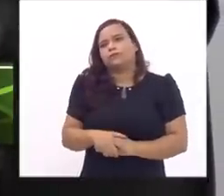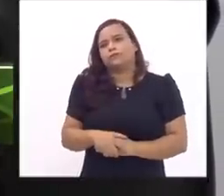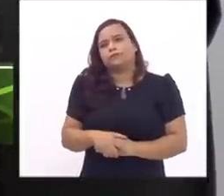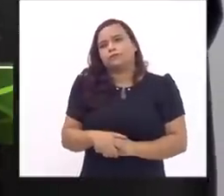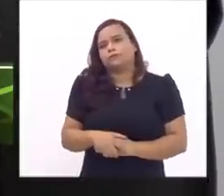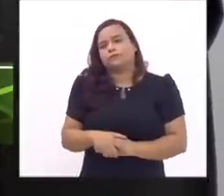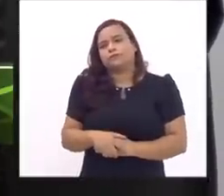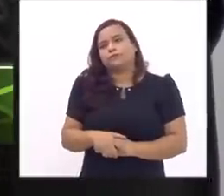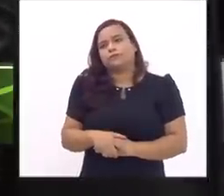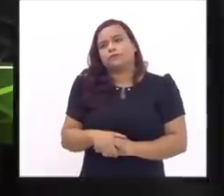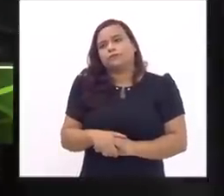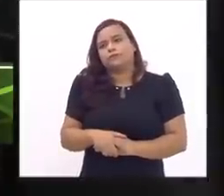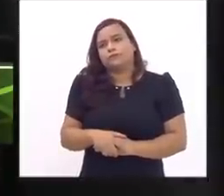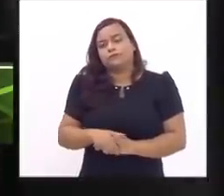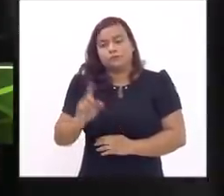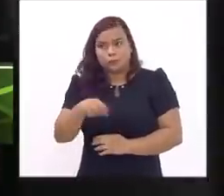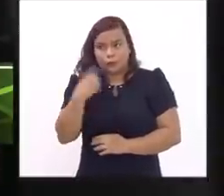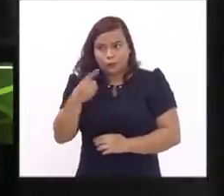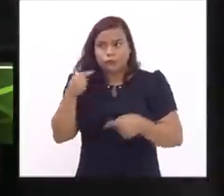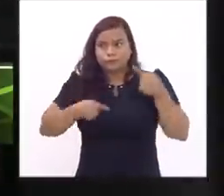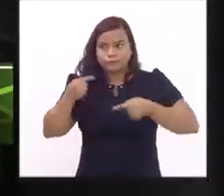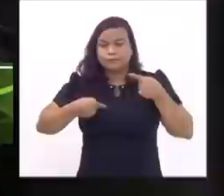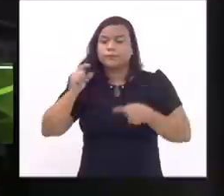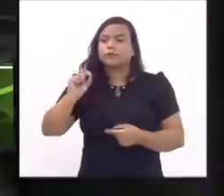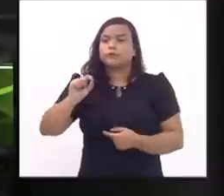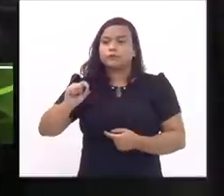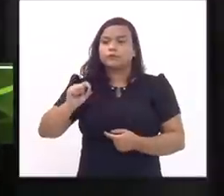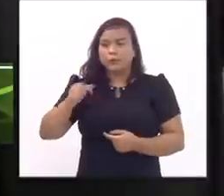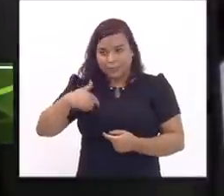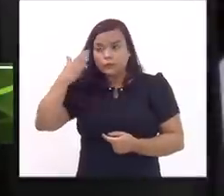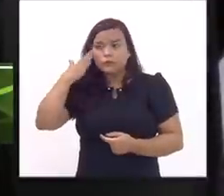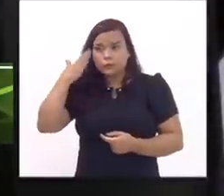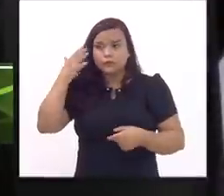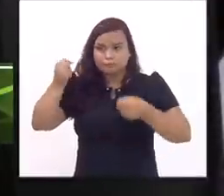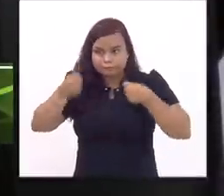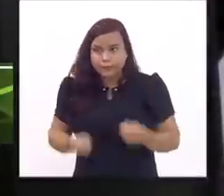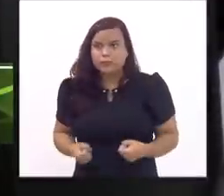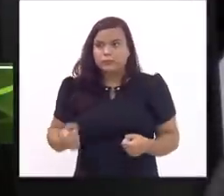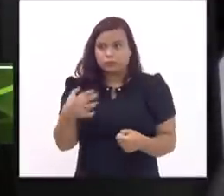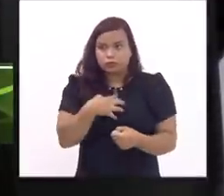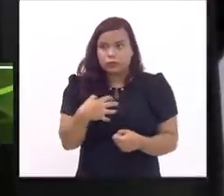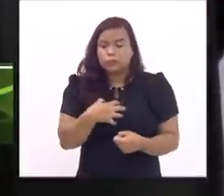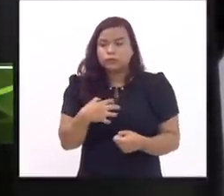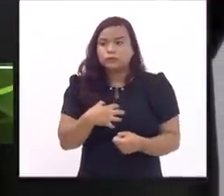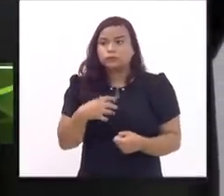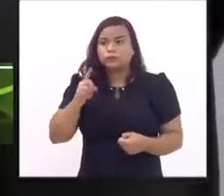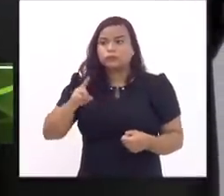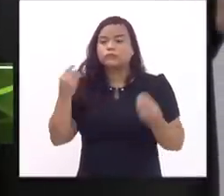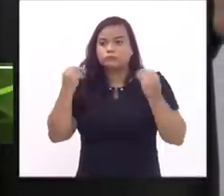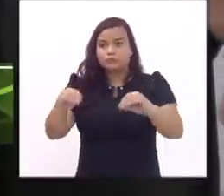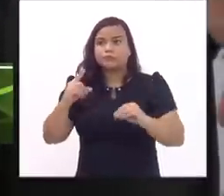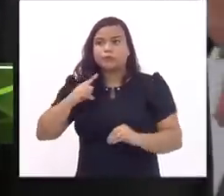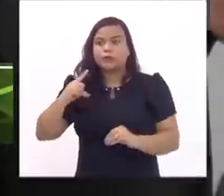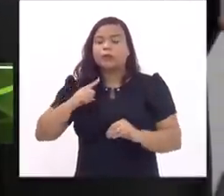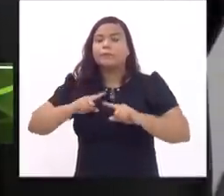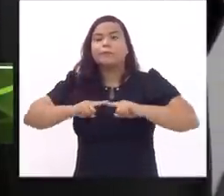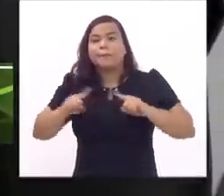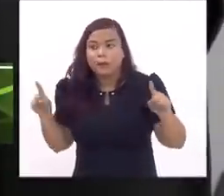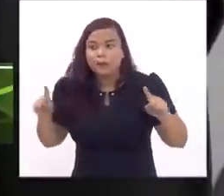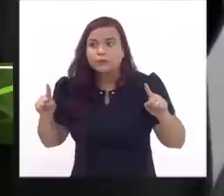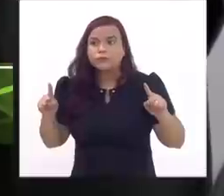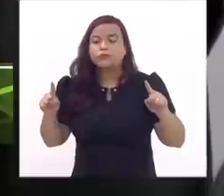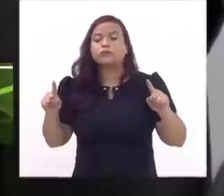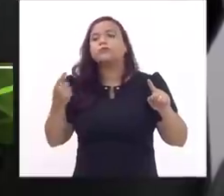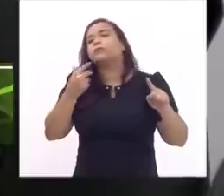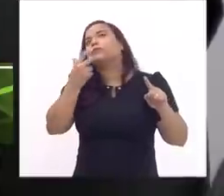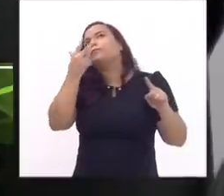Então, o que nós estamos debatendo aqui, eu sei o peso da forma com que isso foi colocado, mas o que não